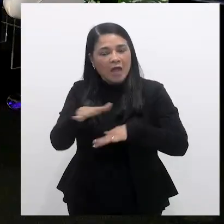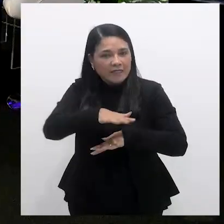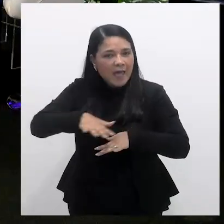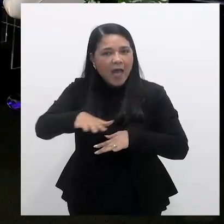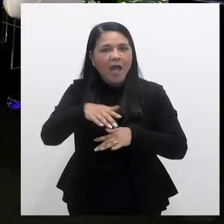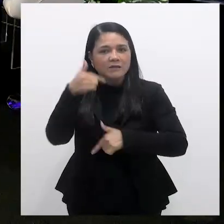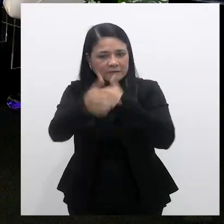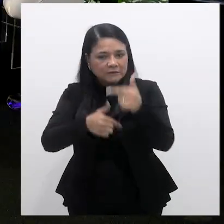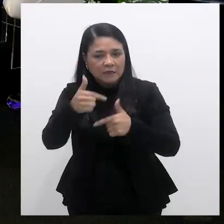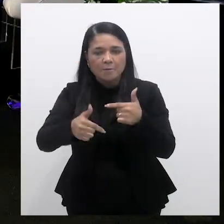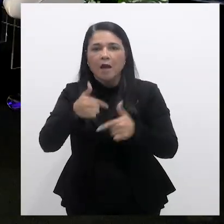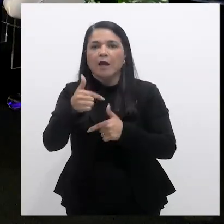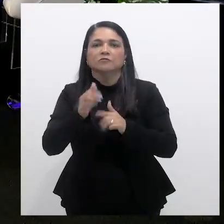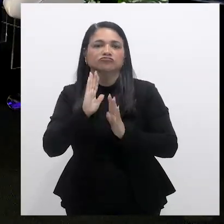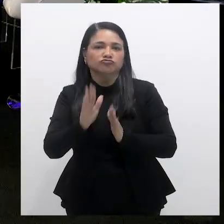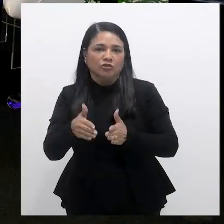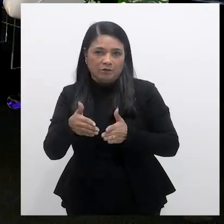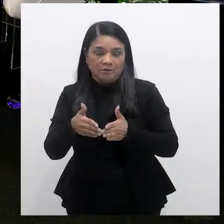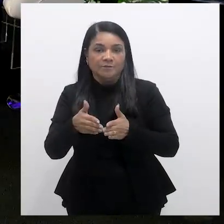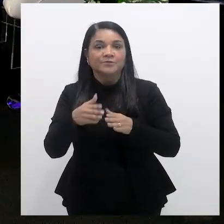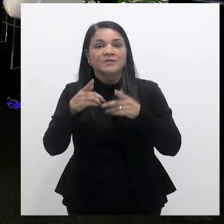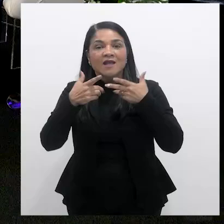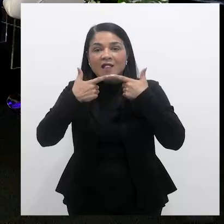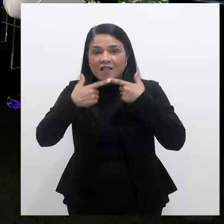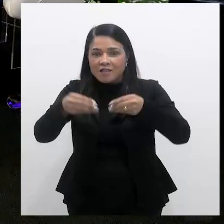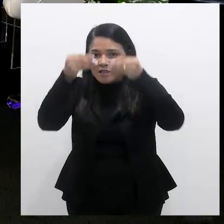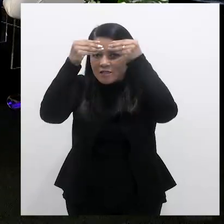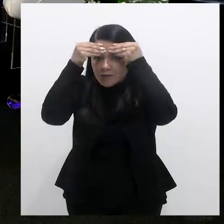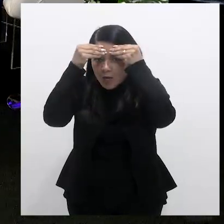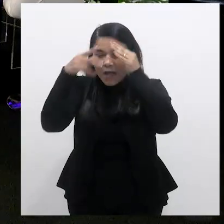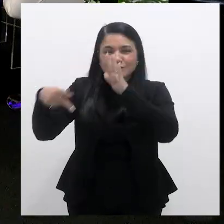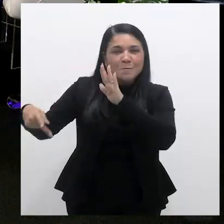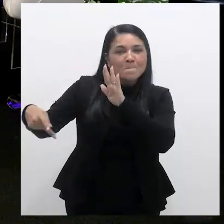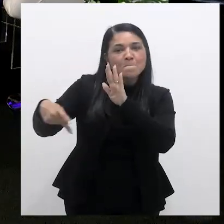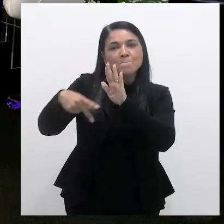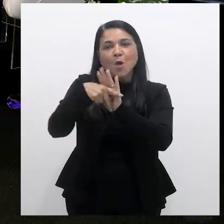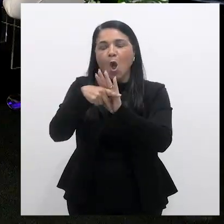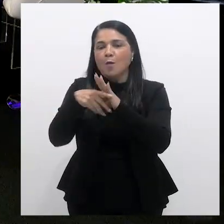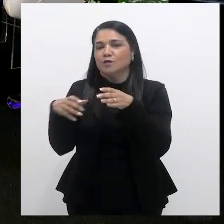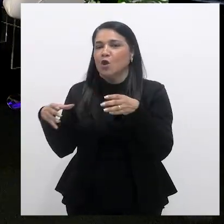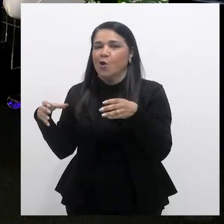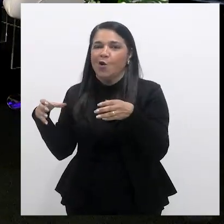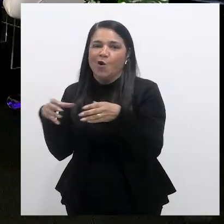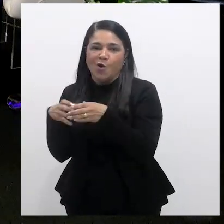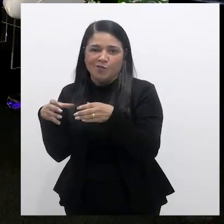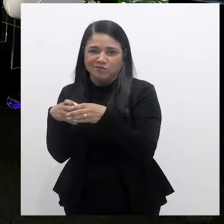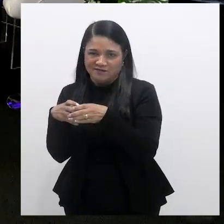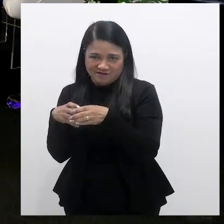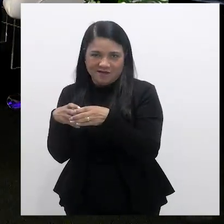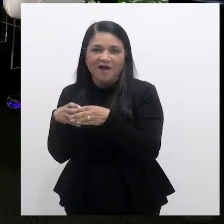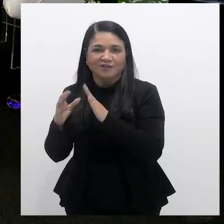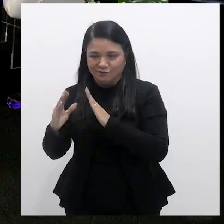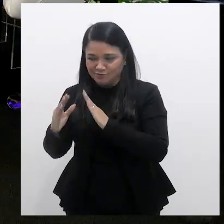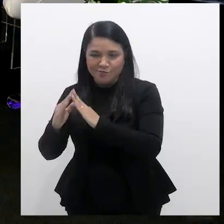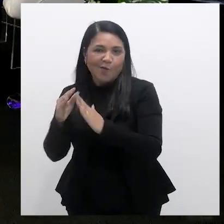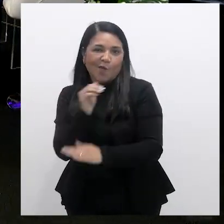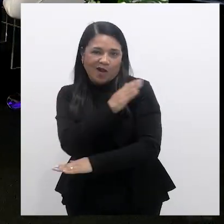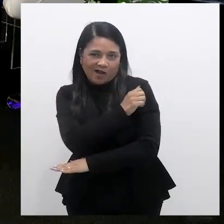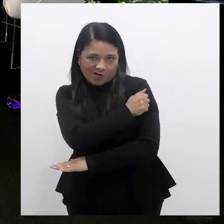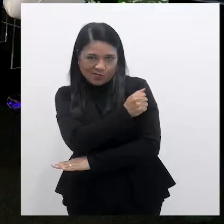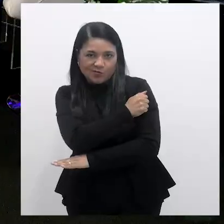de trabalho já com sucesso Uhum. e falam a linguagem desse Deles, jovem, é. né, da comunidade mesmo. Isso é interessante, porque dá